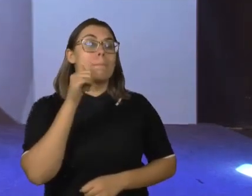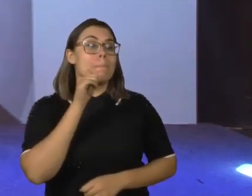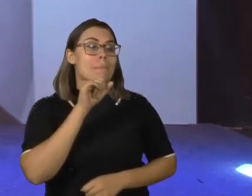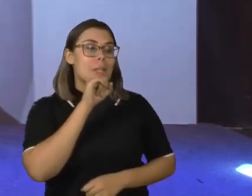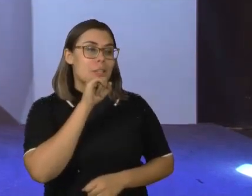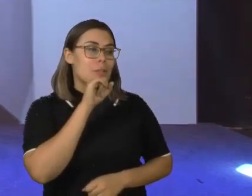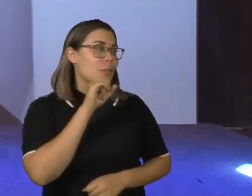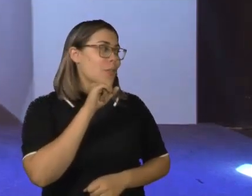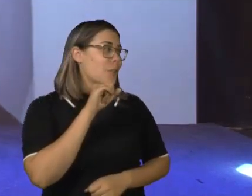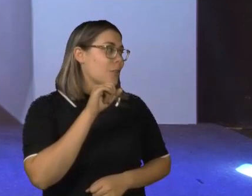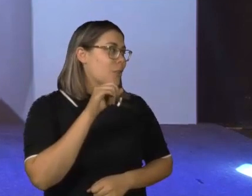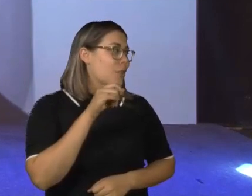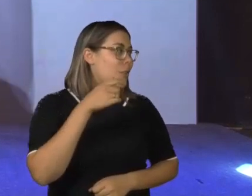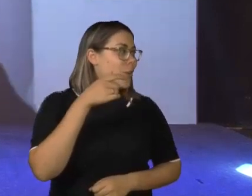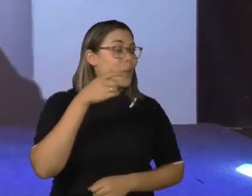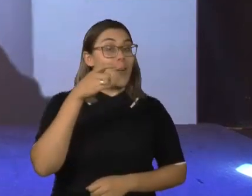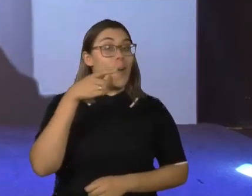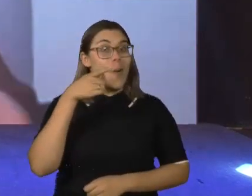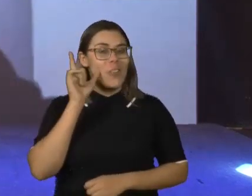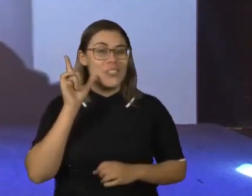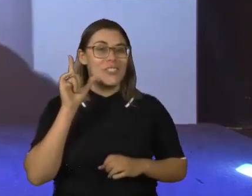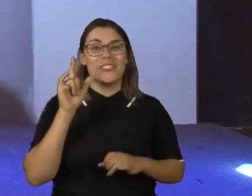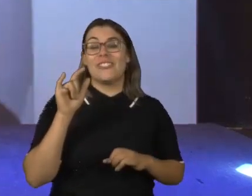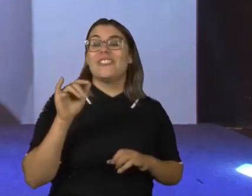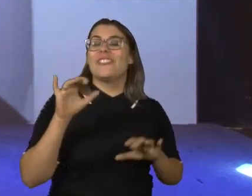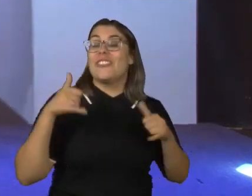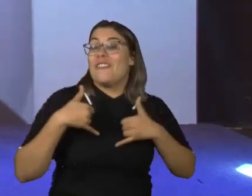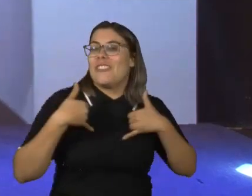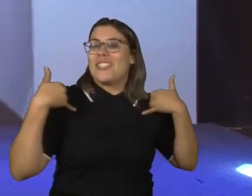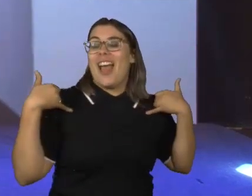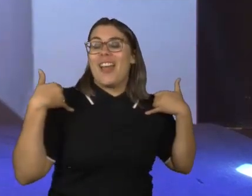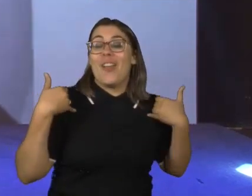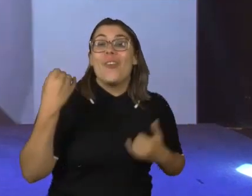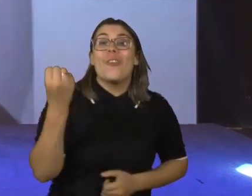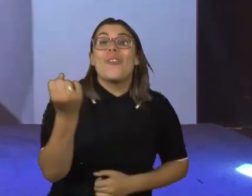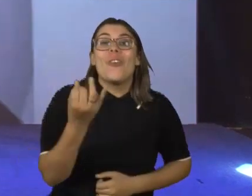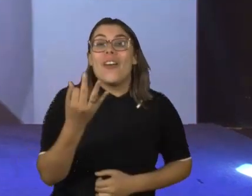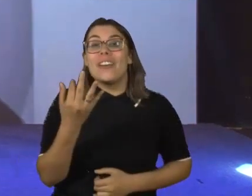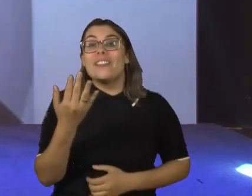estava de aniversário, Mariana. Sim. Estava de aniversário ontem, não é mesmo, Vini? Quantos anos?